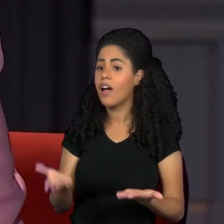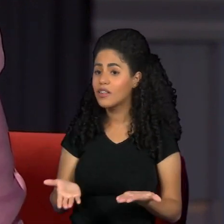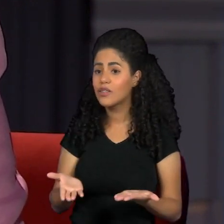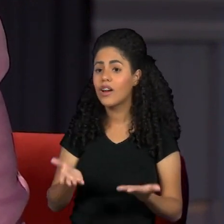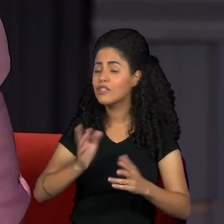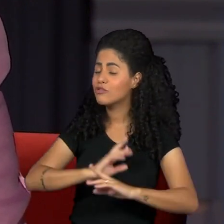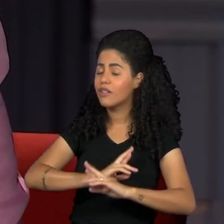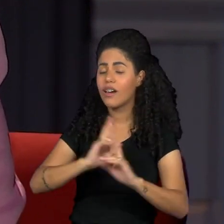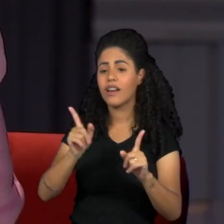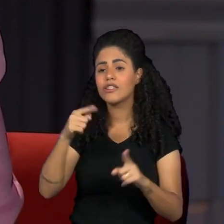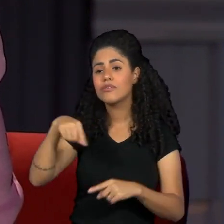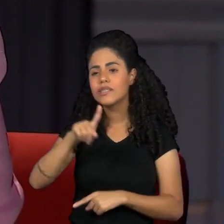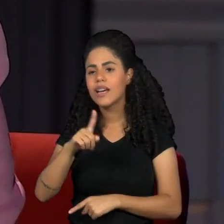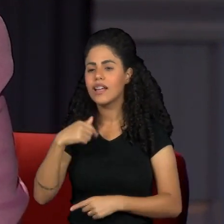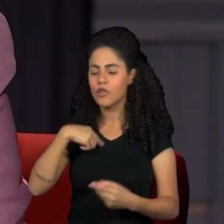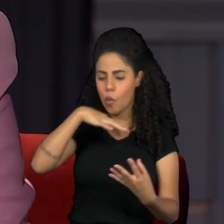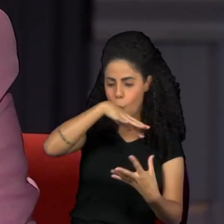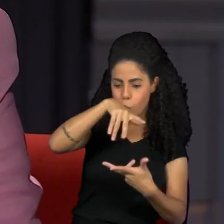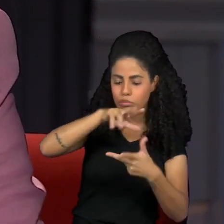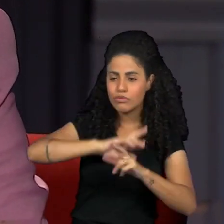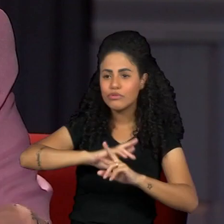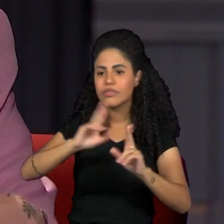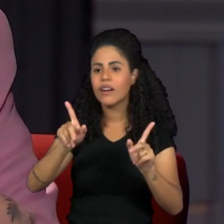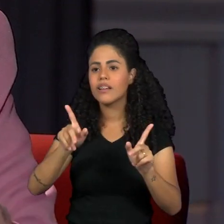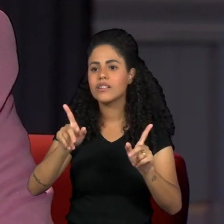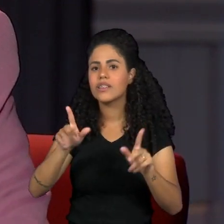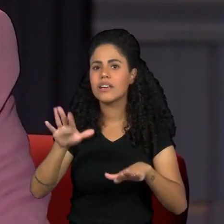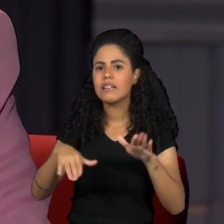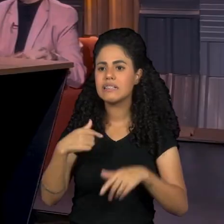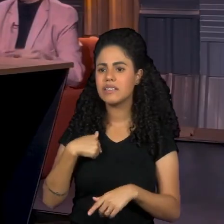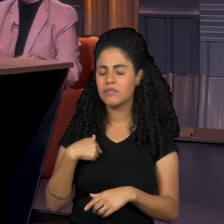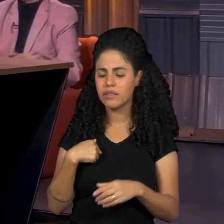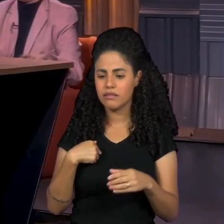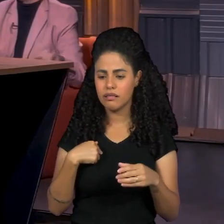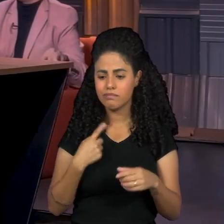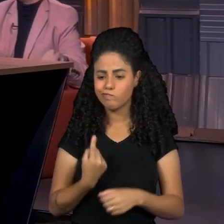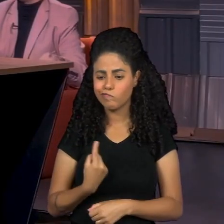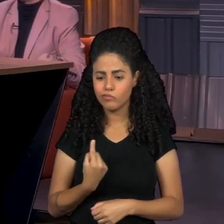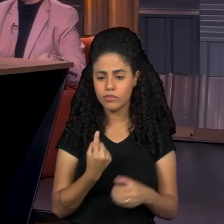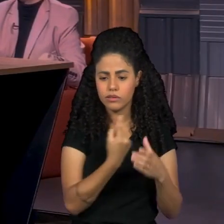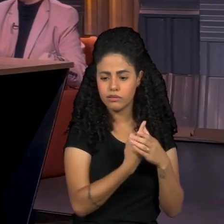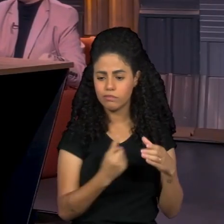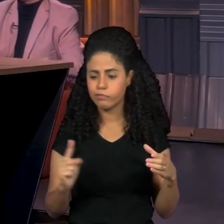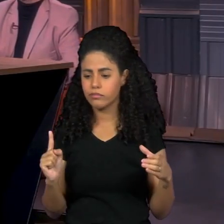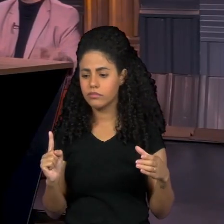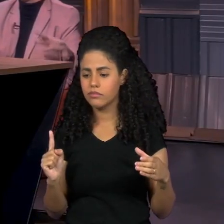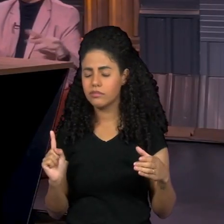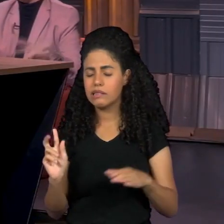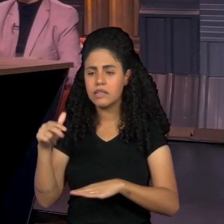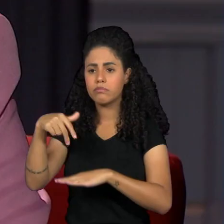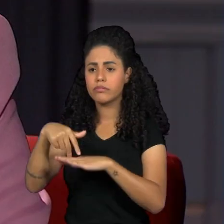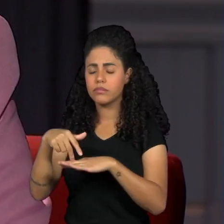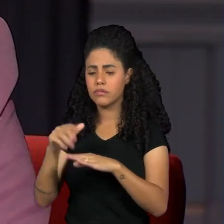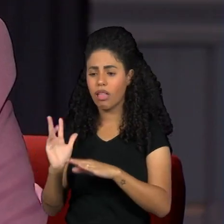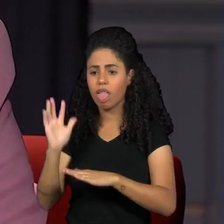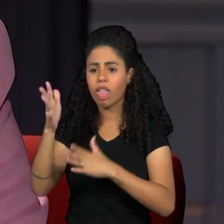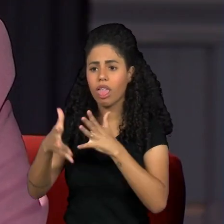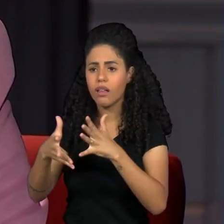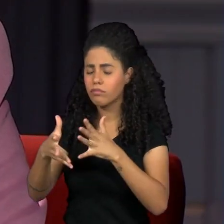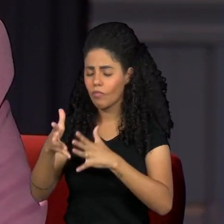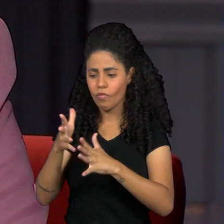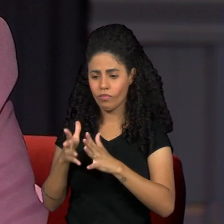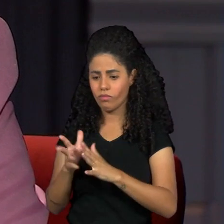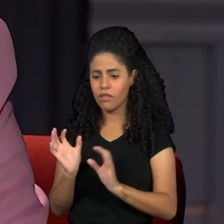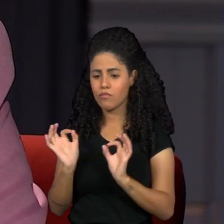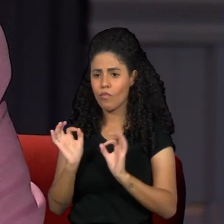atípicos parecemos pouco, porque a gente às vezes está muito isolado e sem espaço de voz. Mas quando a gente se encontra,